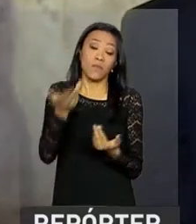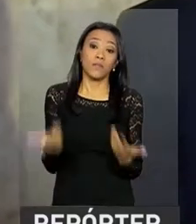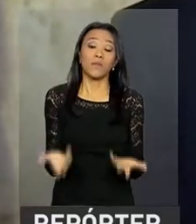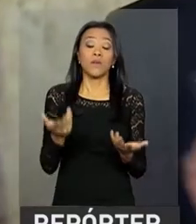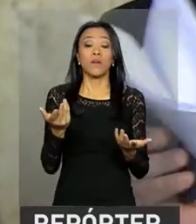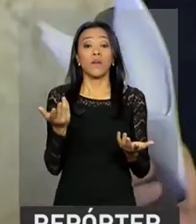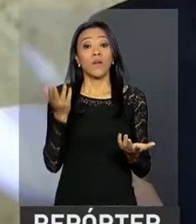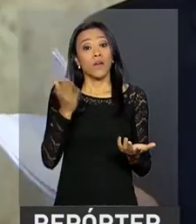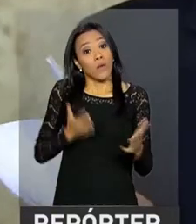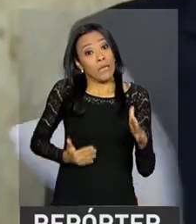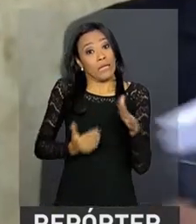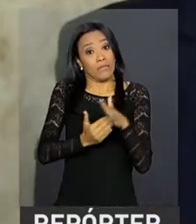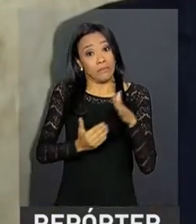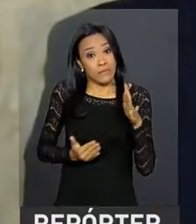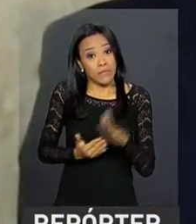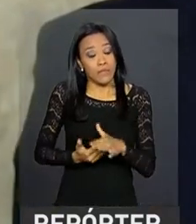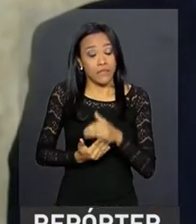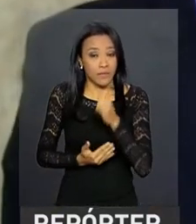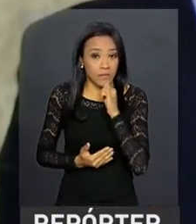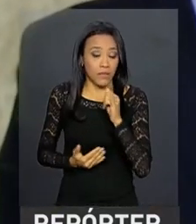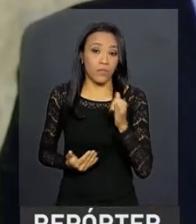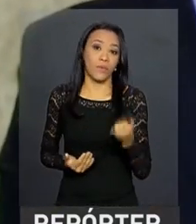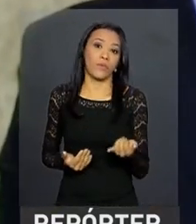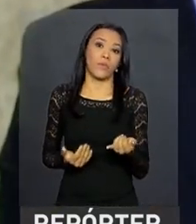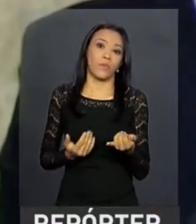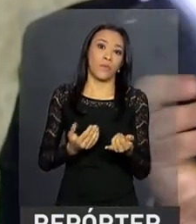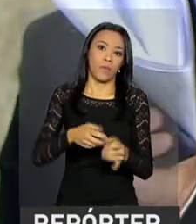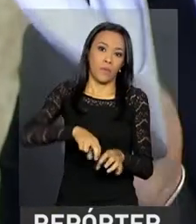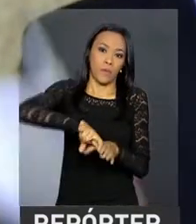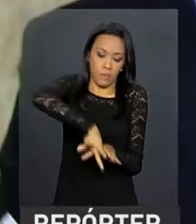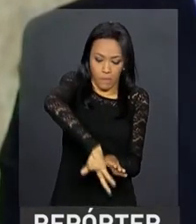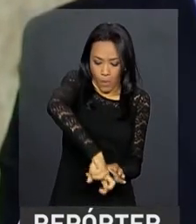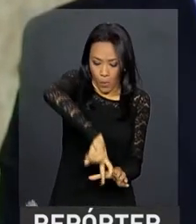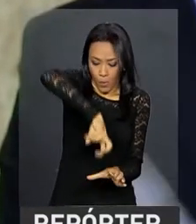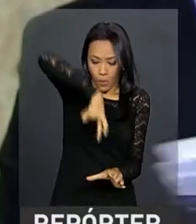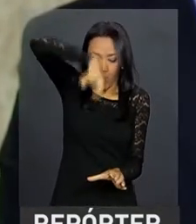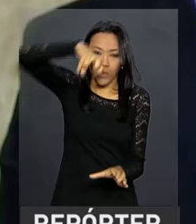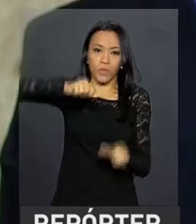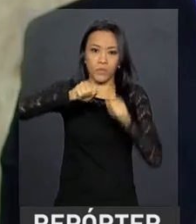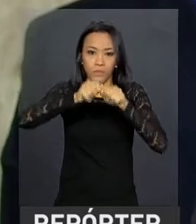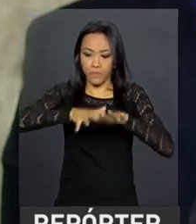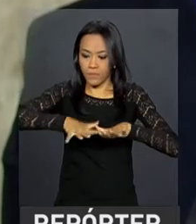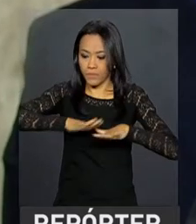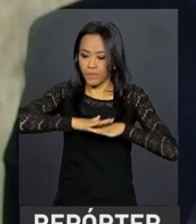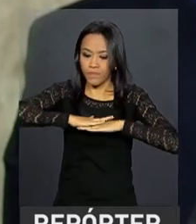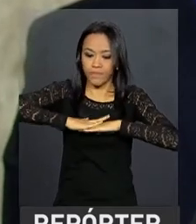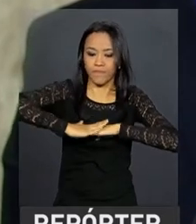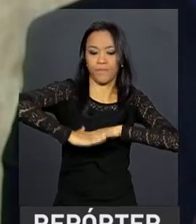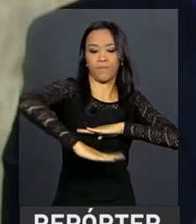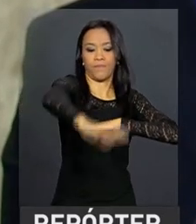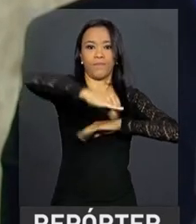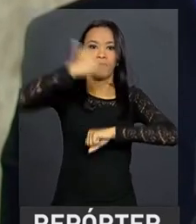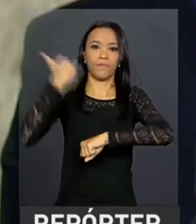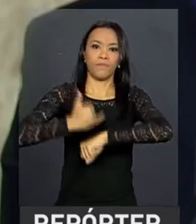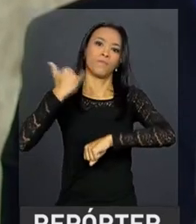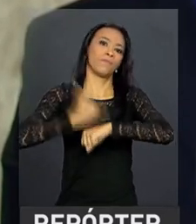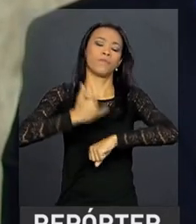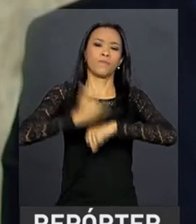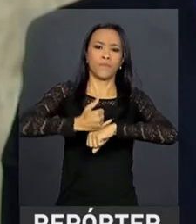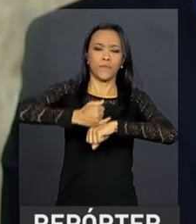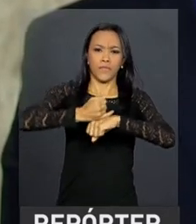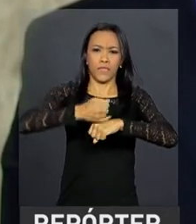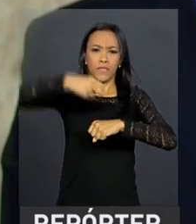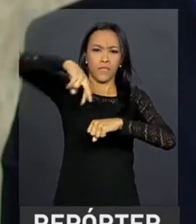limites globais para enfrentar poço pra plataformas vai ficar mais fácil para a indústria petroleira